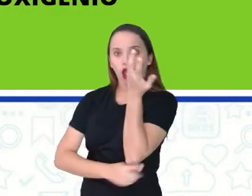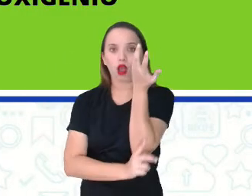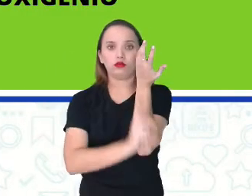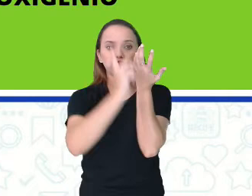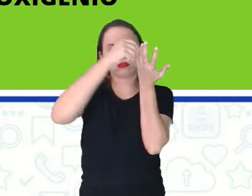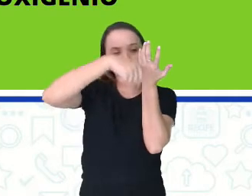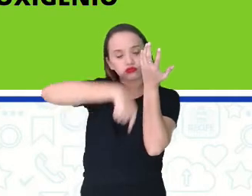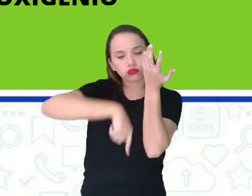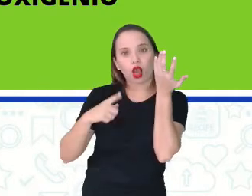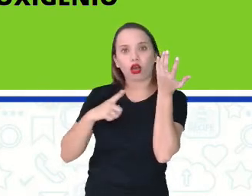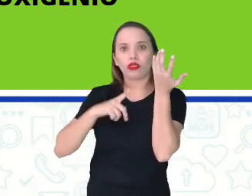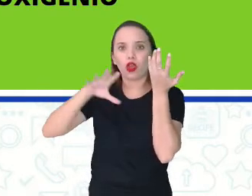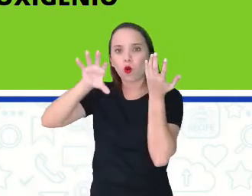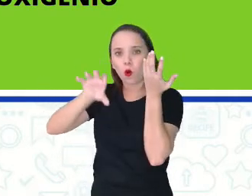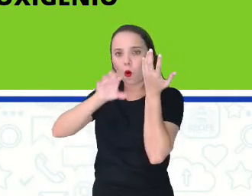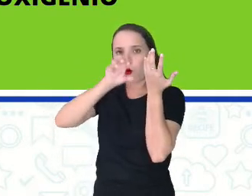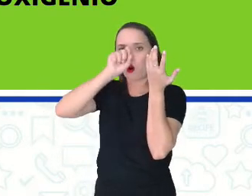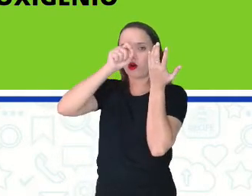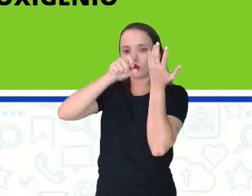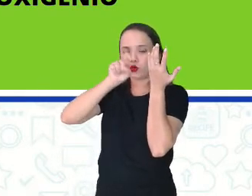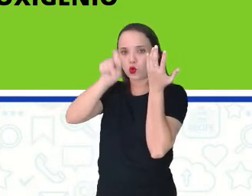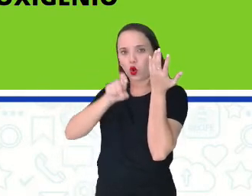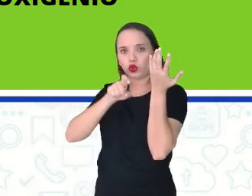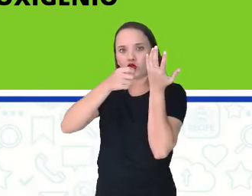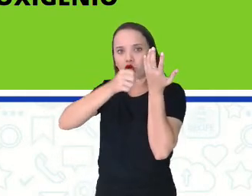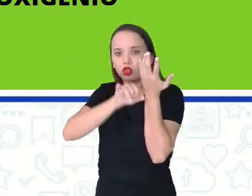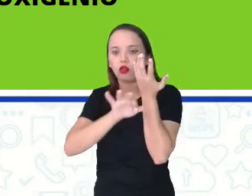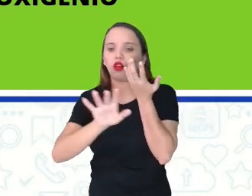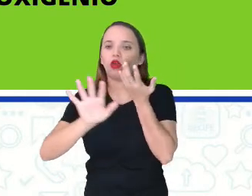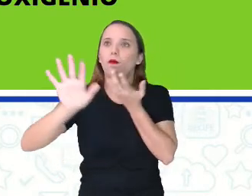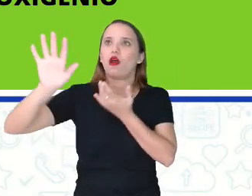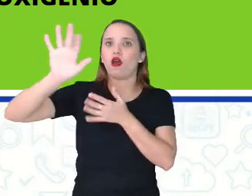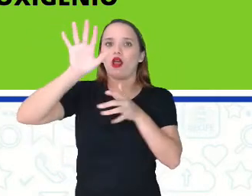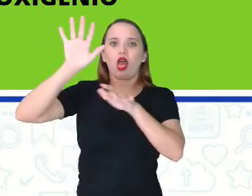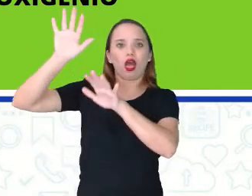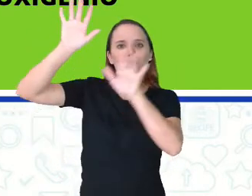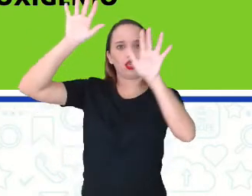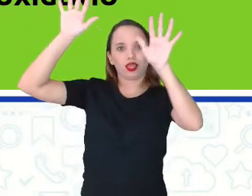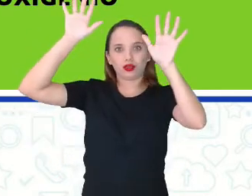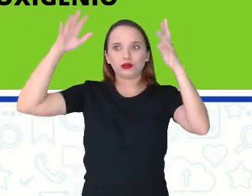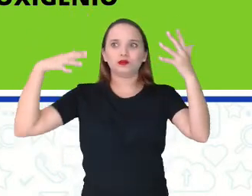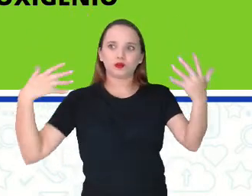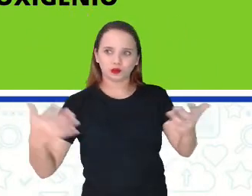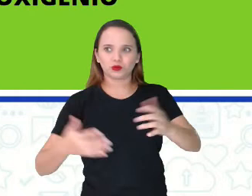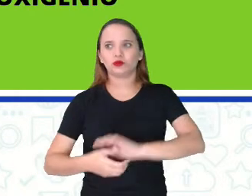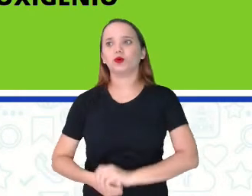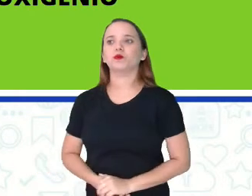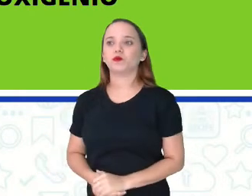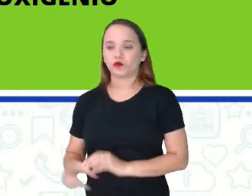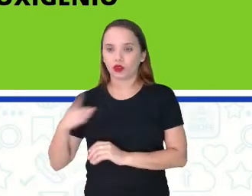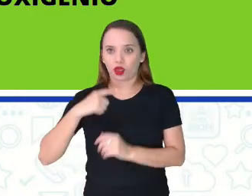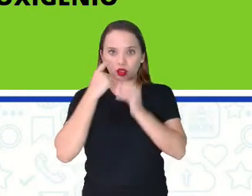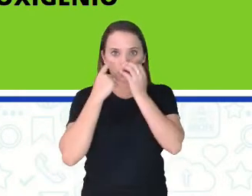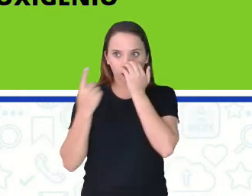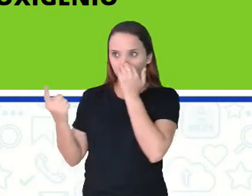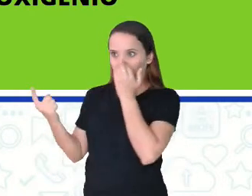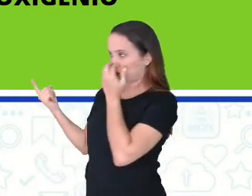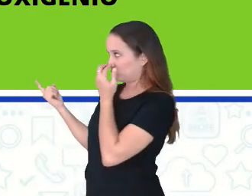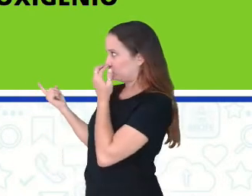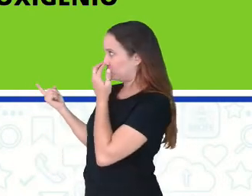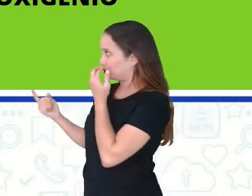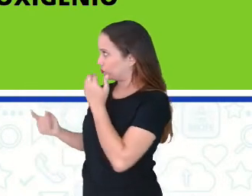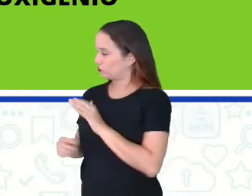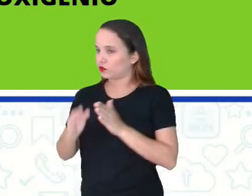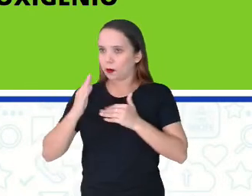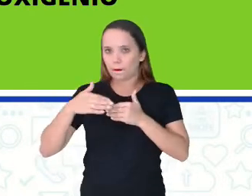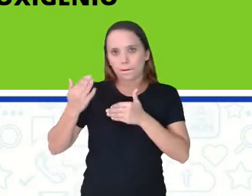falei a vocês nessa imagem que vocês estão vendo. Gás carbônico, CO2, representado pelo CO2, está aí na árvore, né,